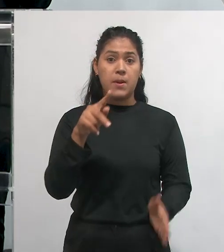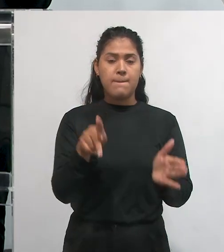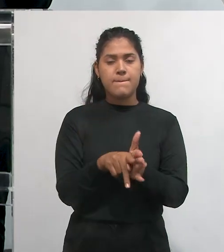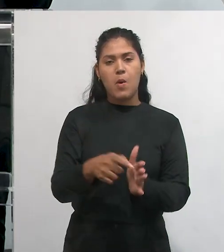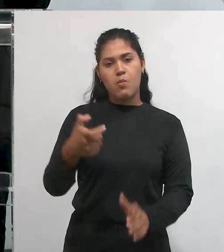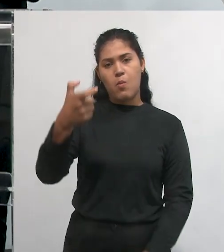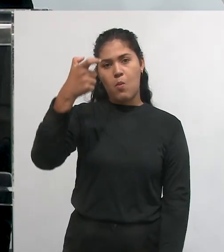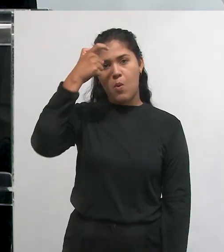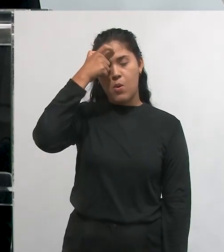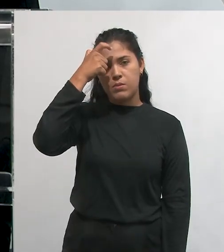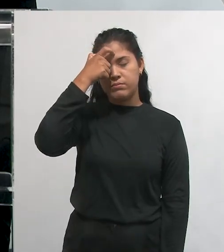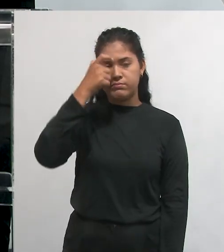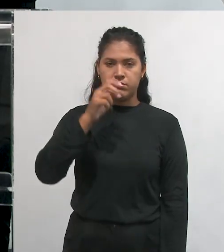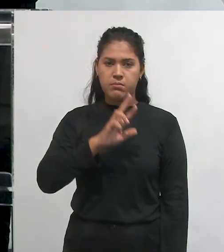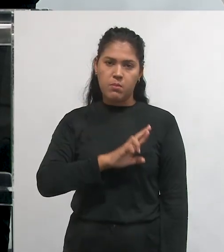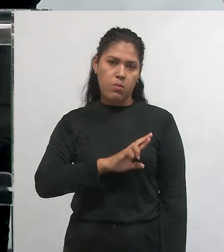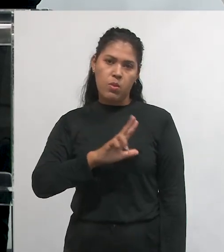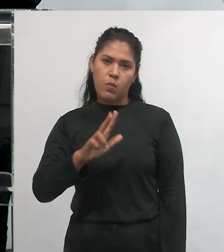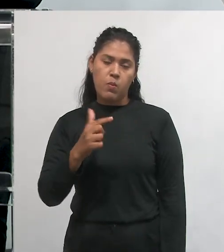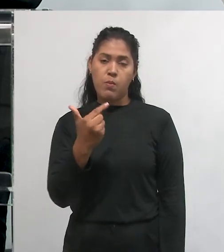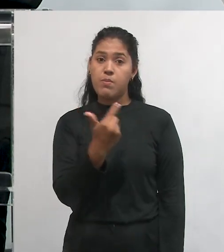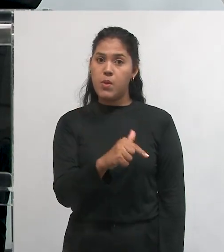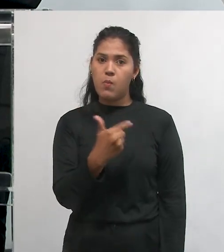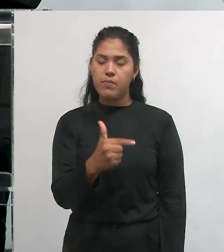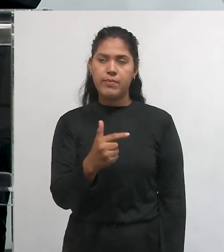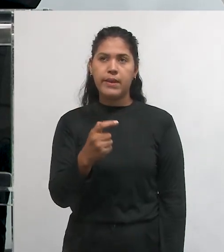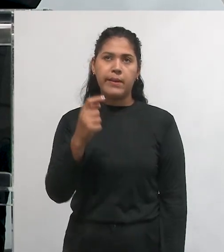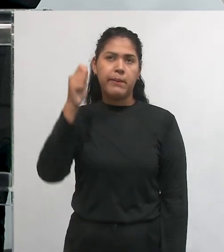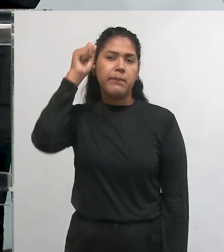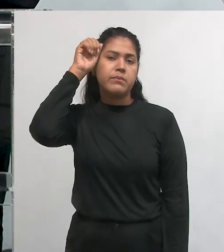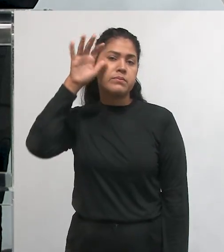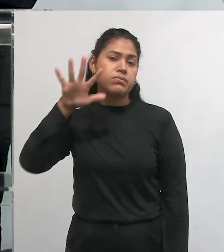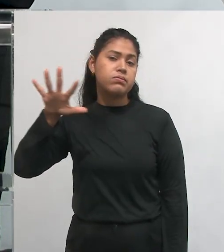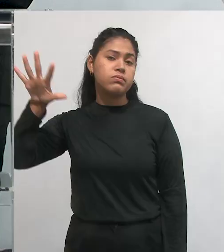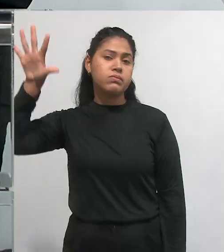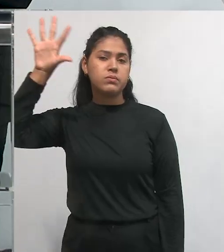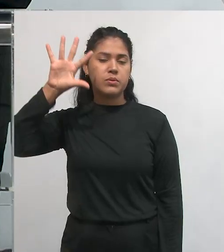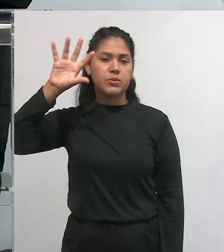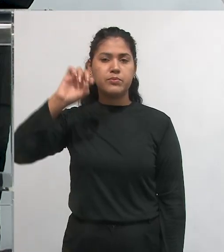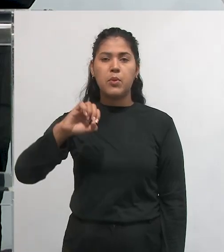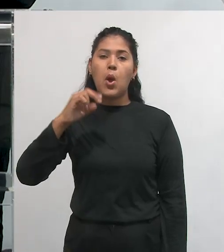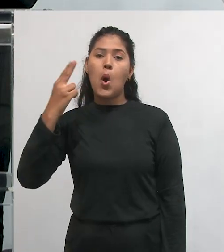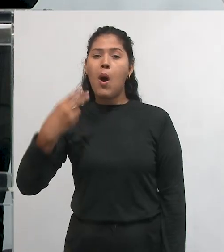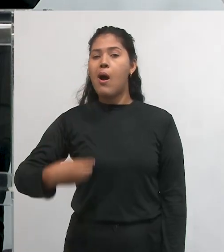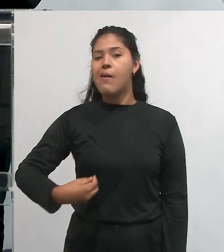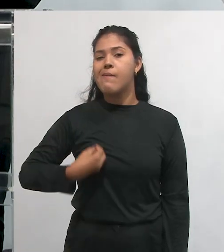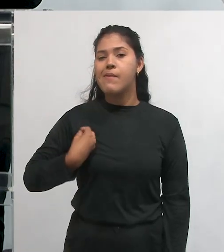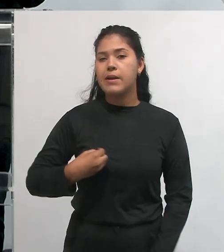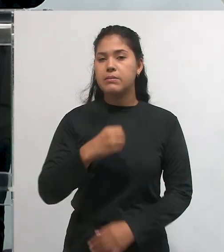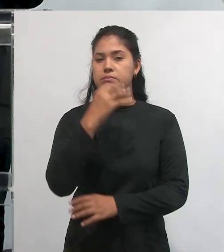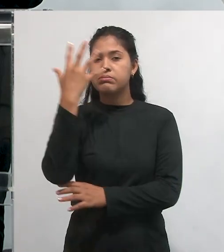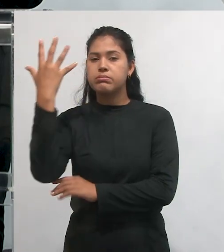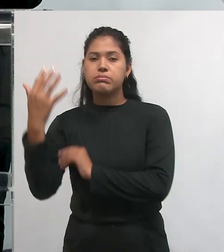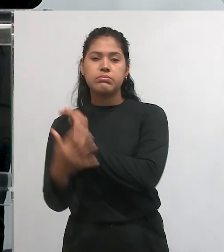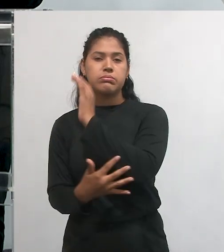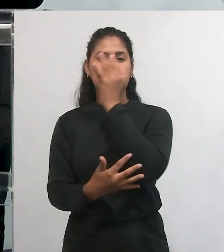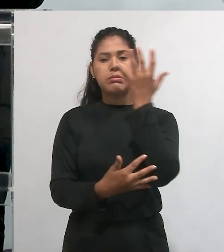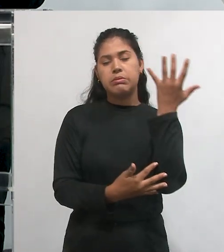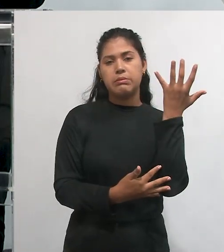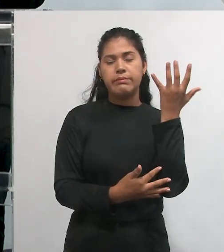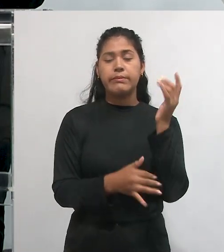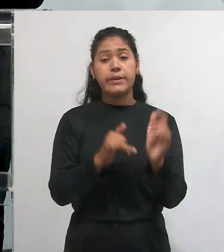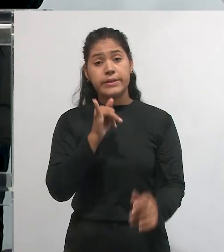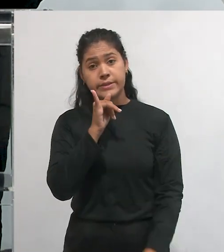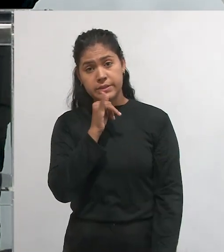racional, não mais uma expectativa que a natureza tem uma finalidade, por exemplo, como pensava